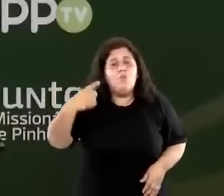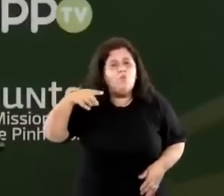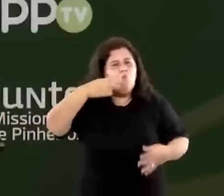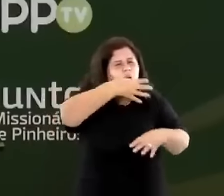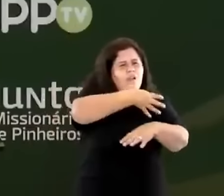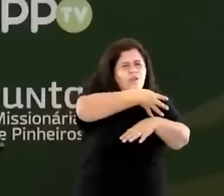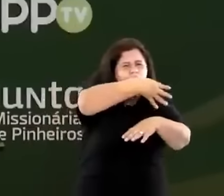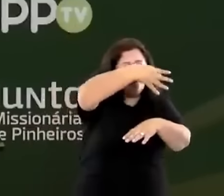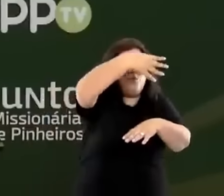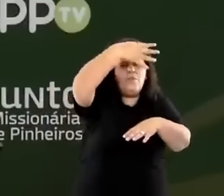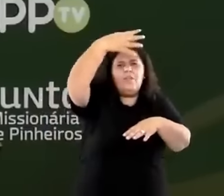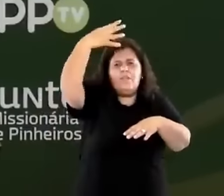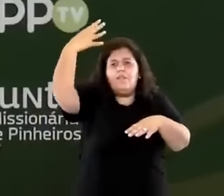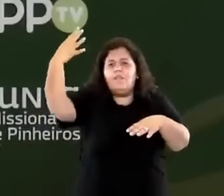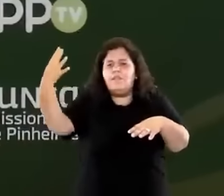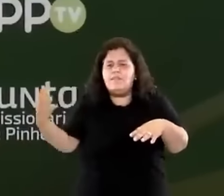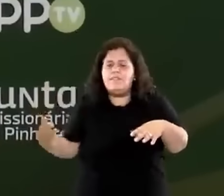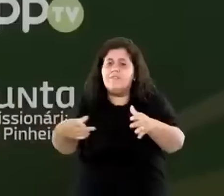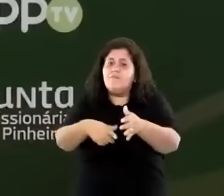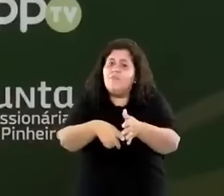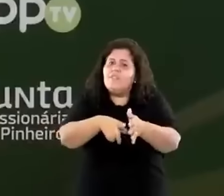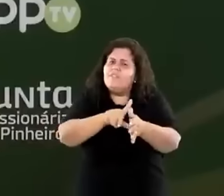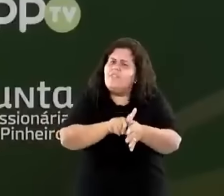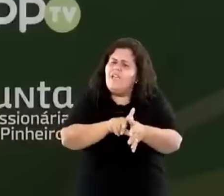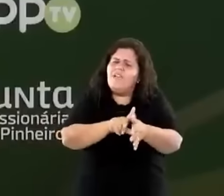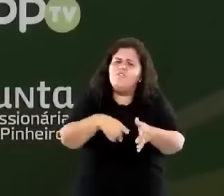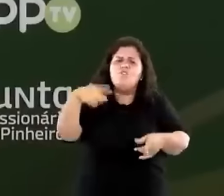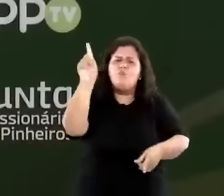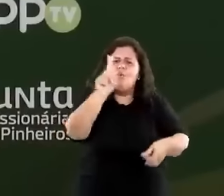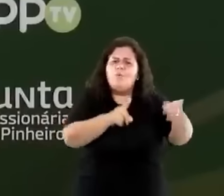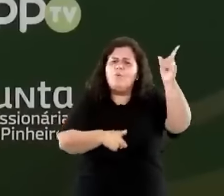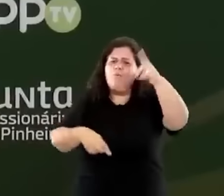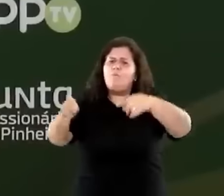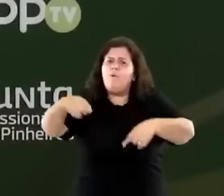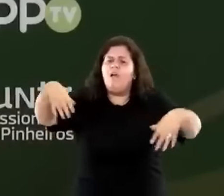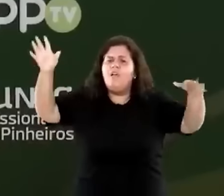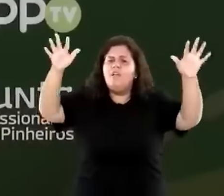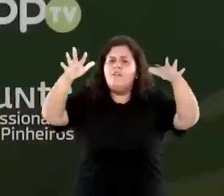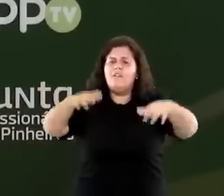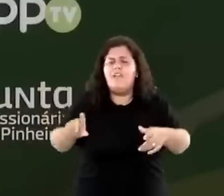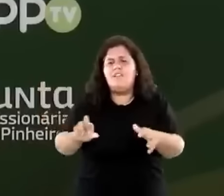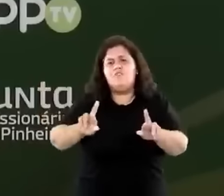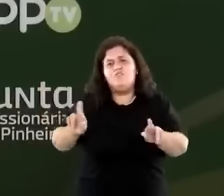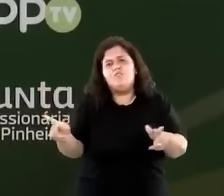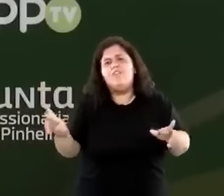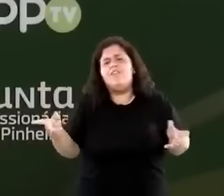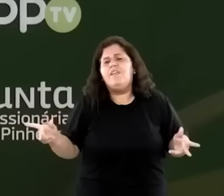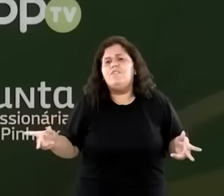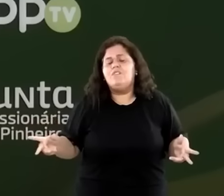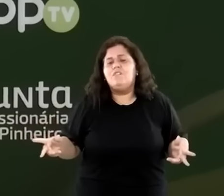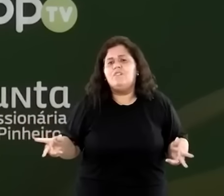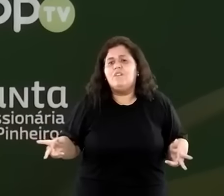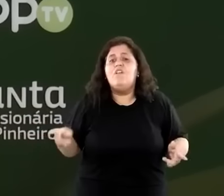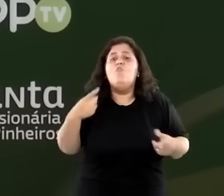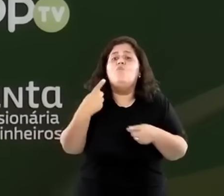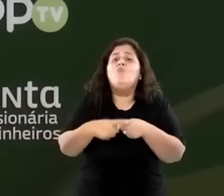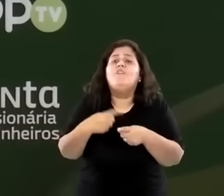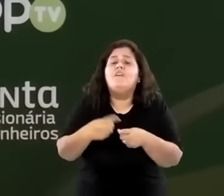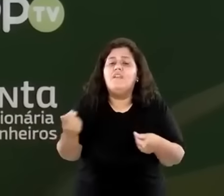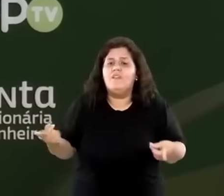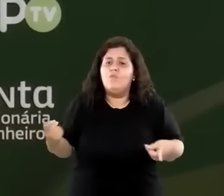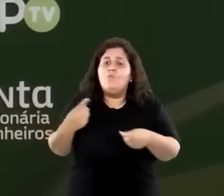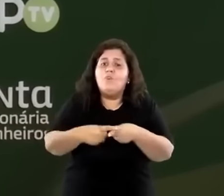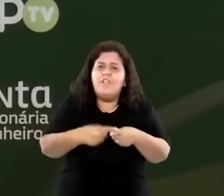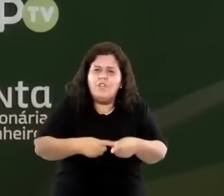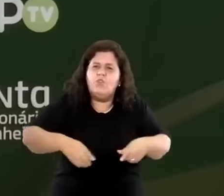arco-íris precede os rel e os trovões e por É porque no